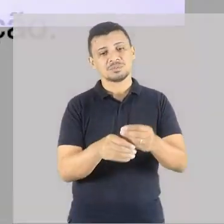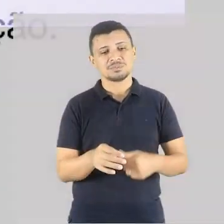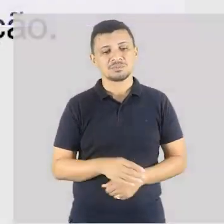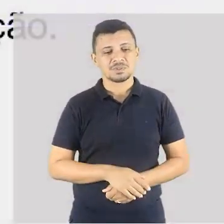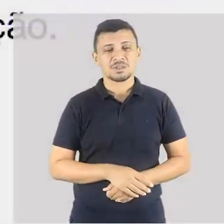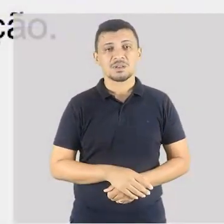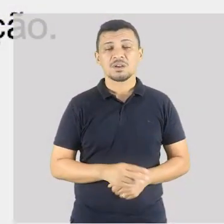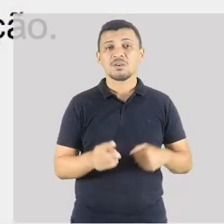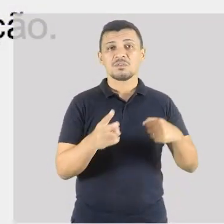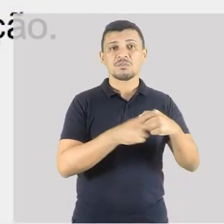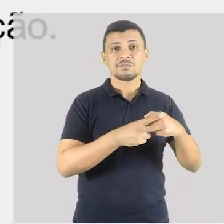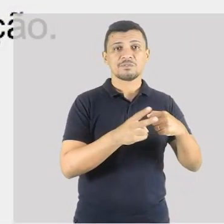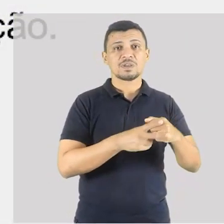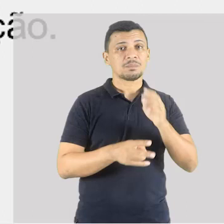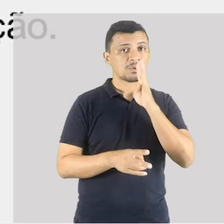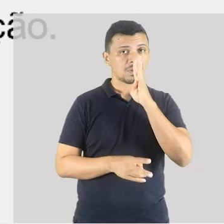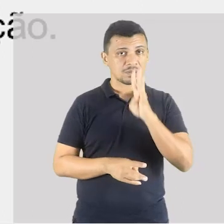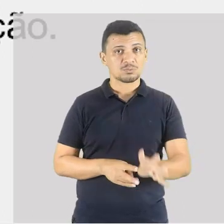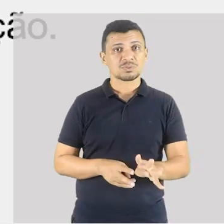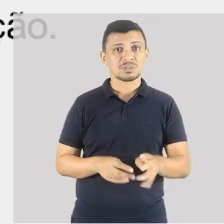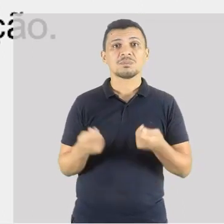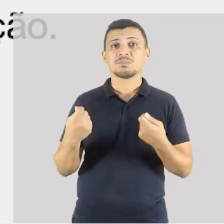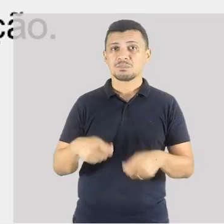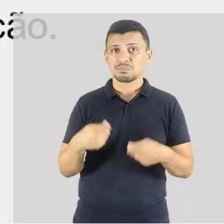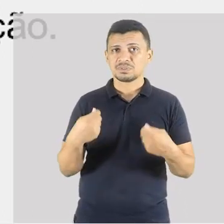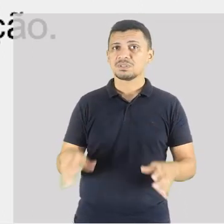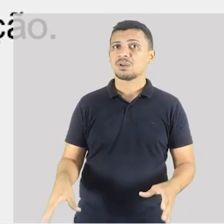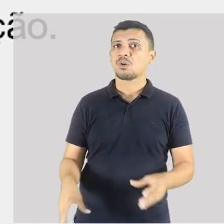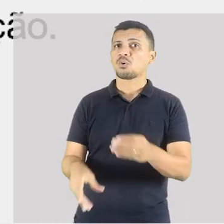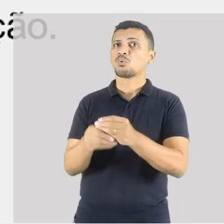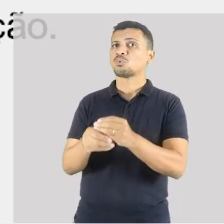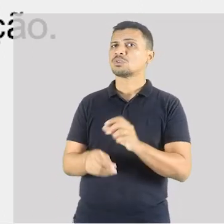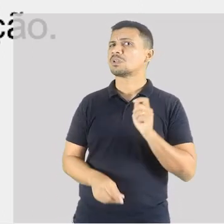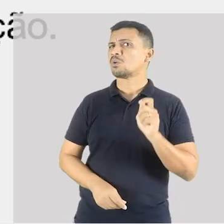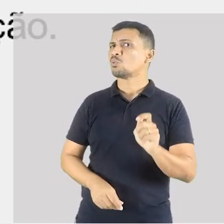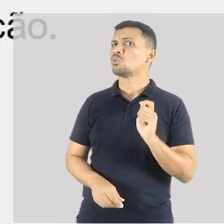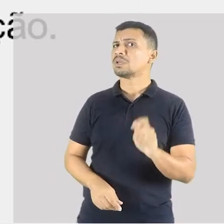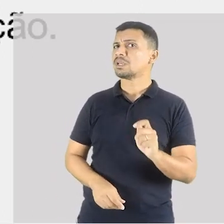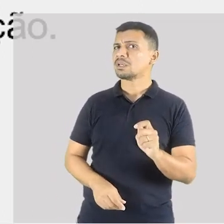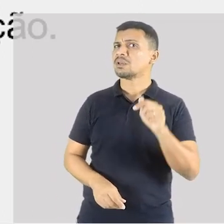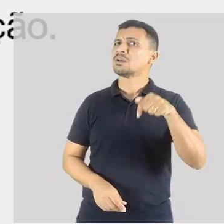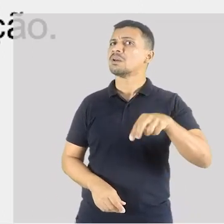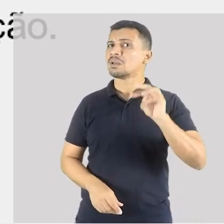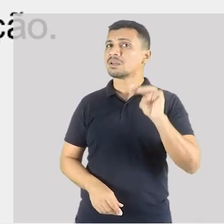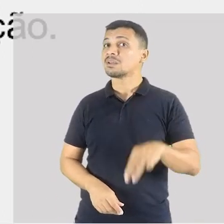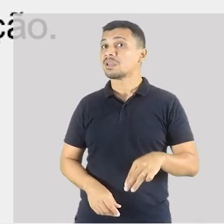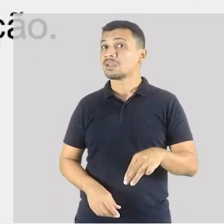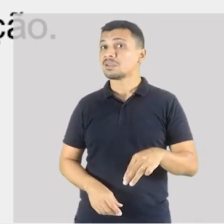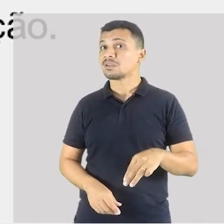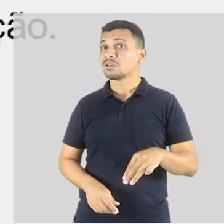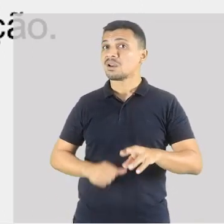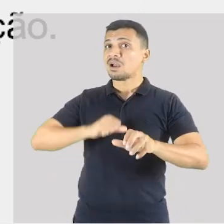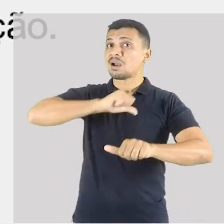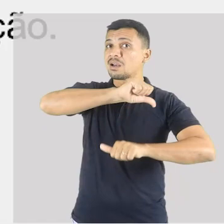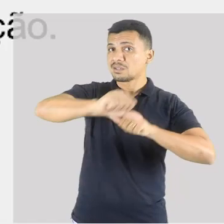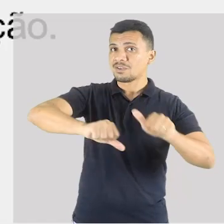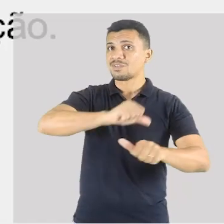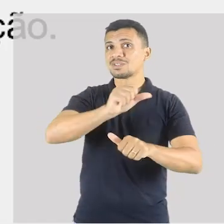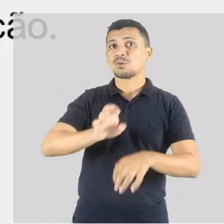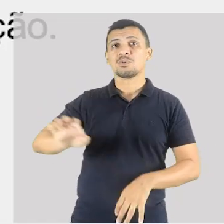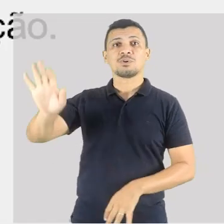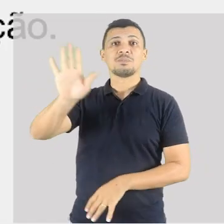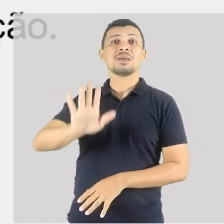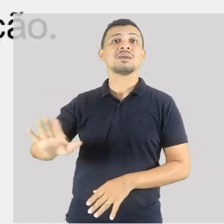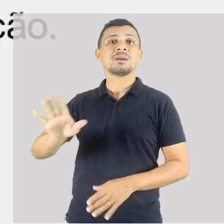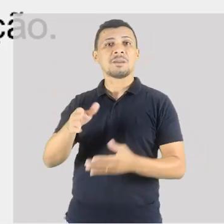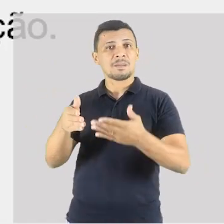verbo acusar, ele pede o complemento. Acusam o quê? Ou acusam quem? A intervenção europeia. Então, se ele